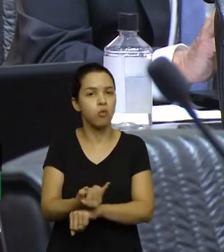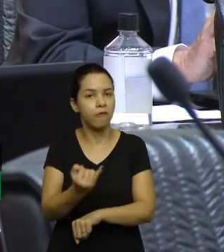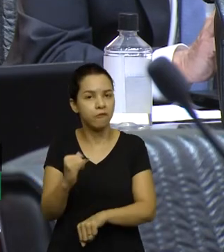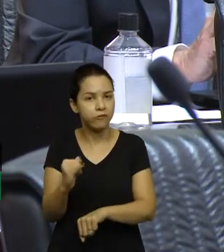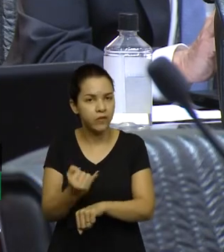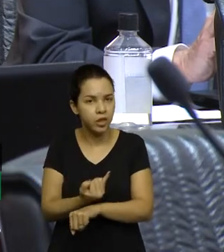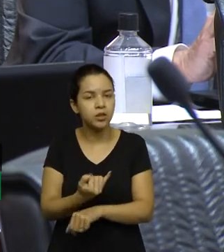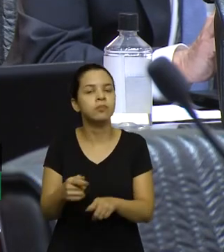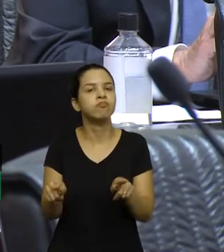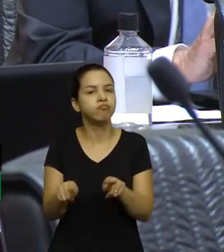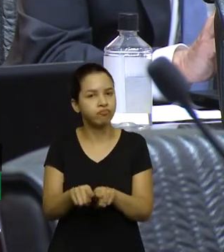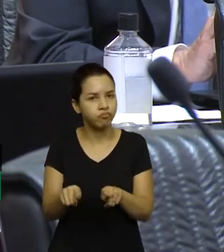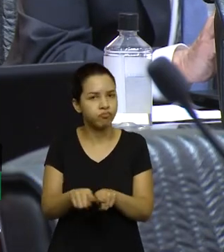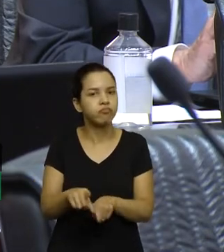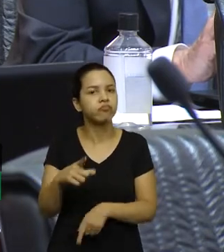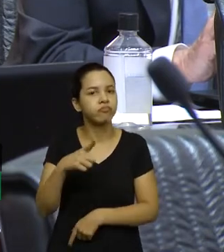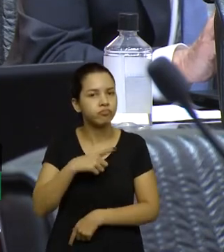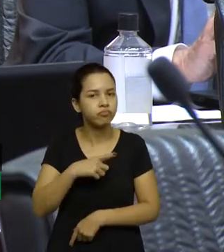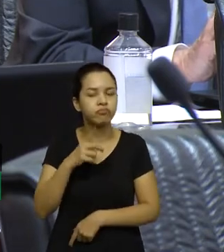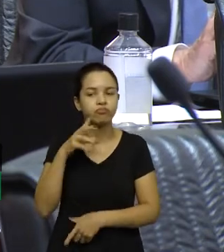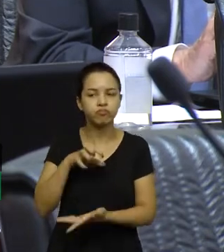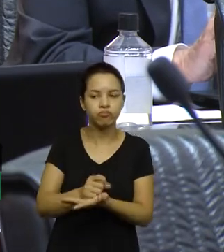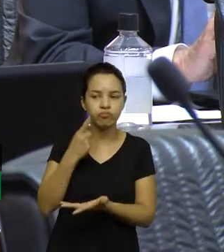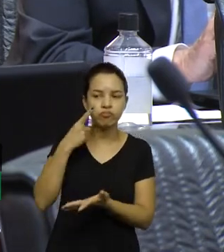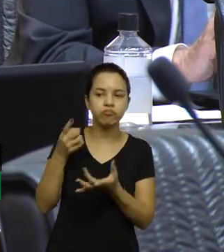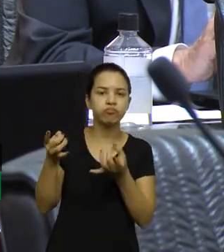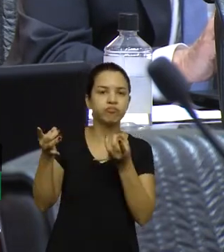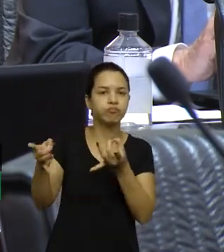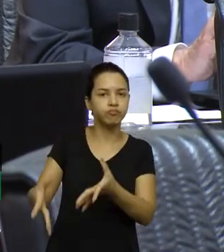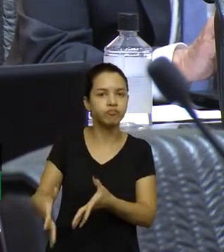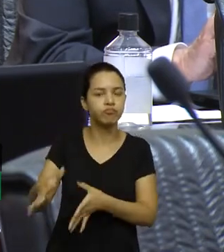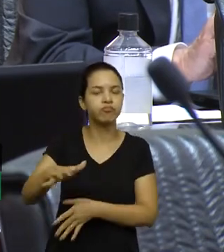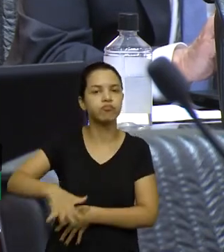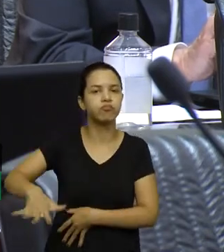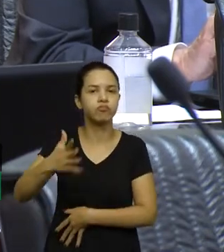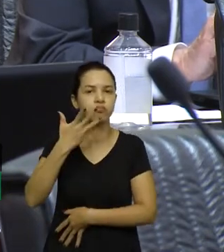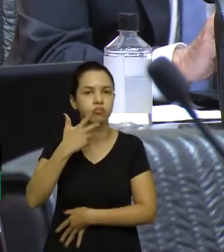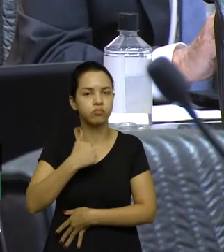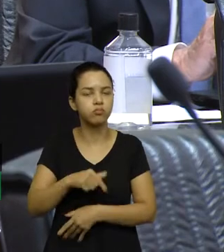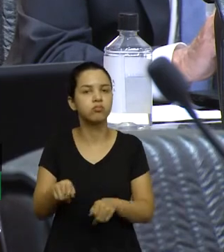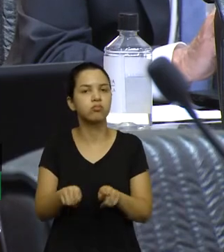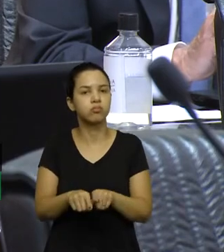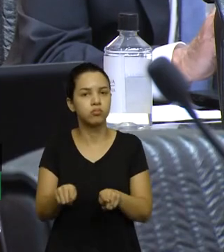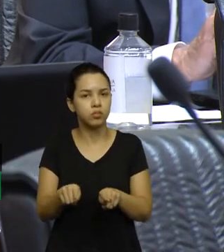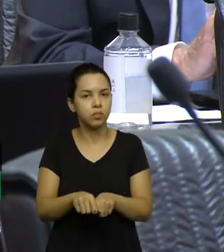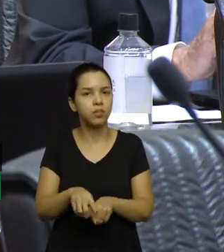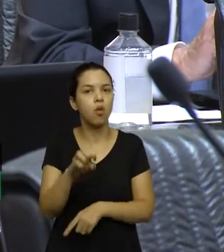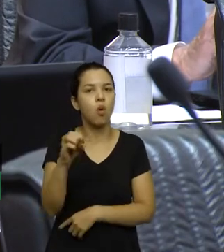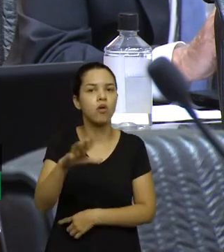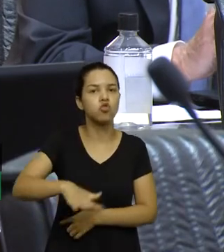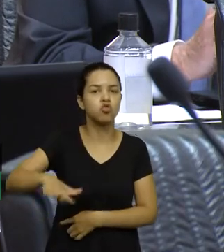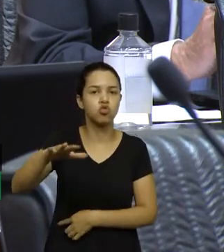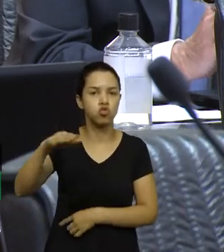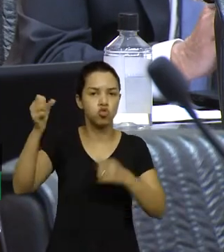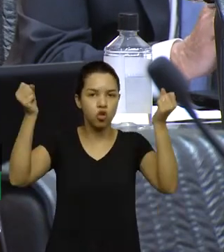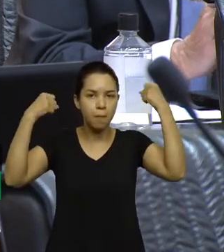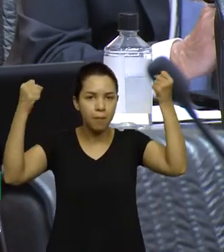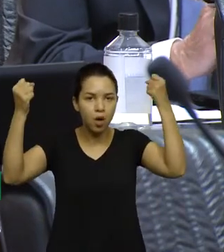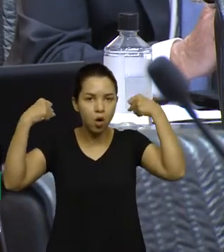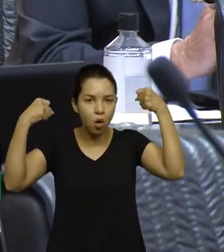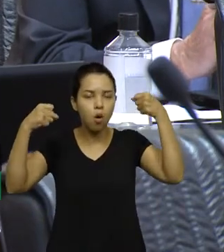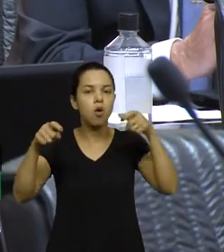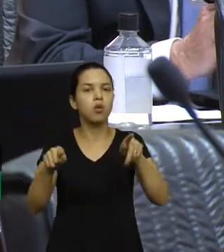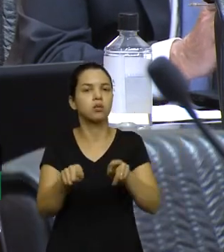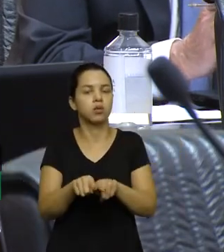nós também temos registro de abandono da ala pediátrica. No Hospital Regional Oeste, de Chapecó, no Hospital